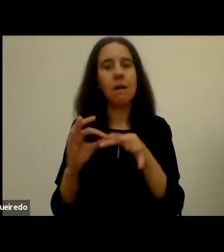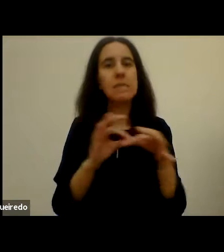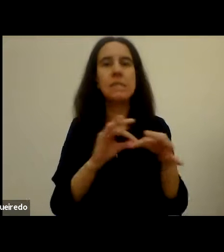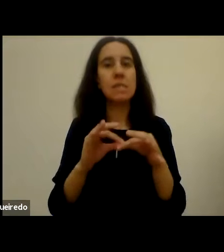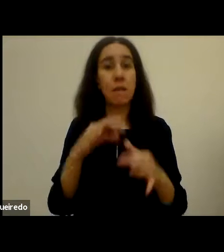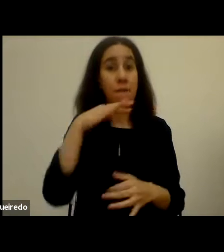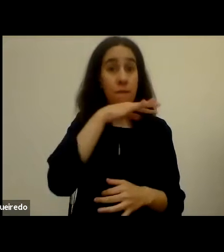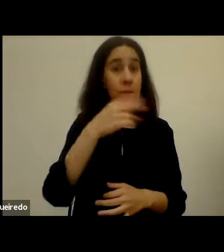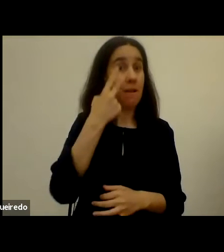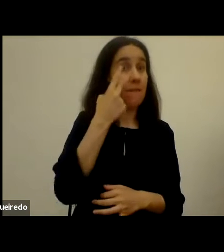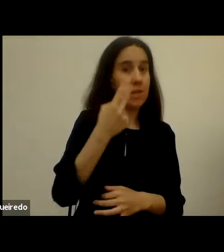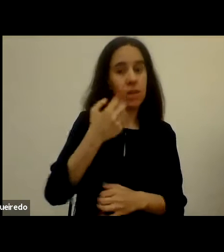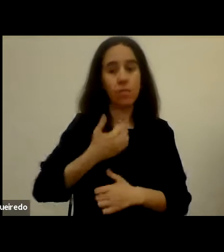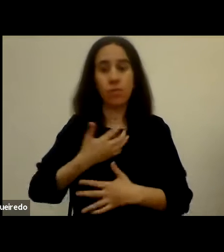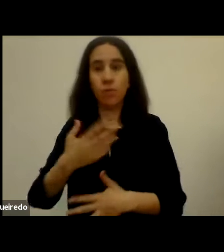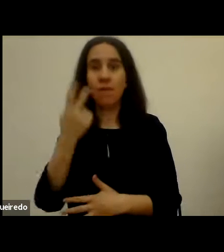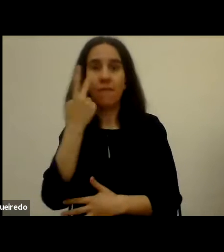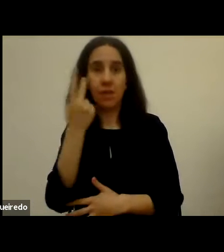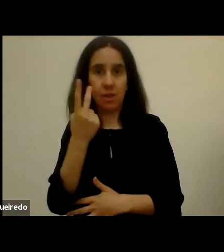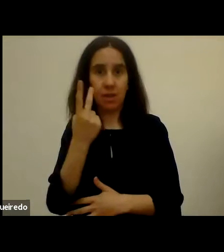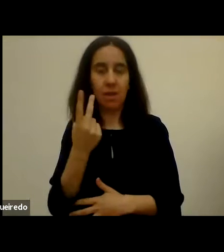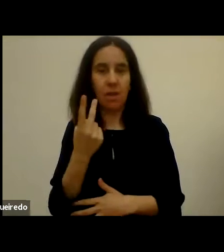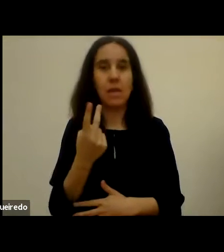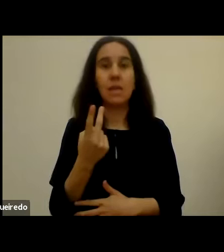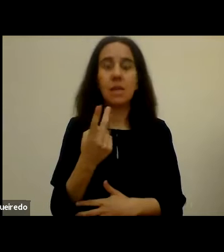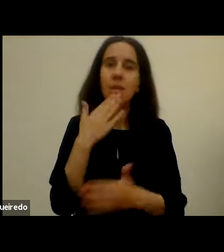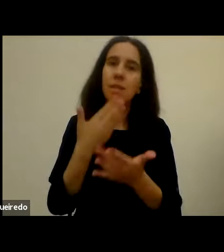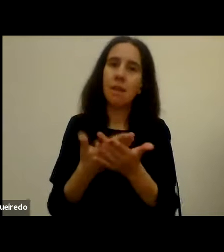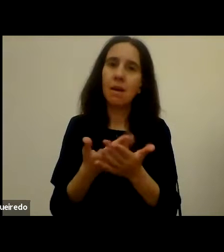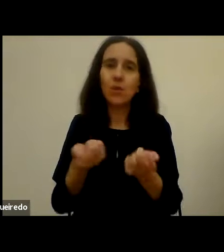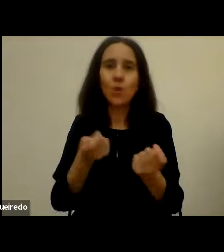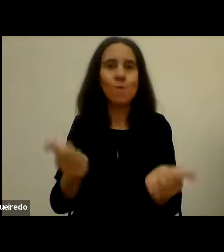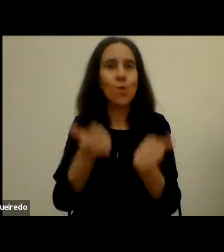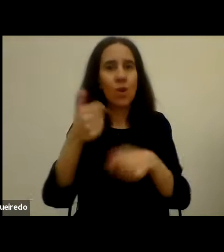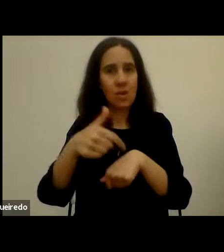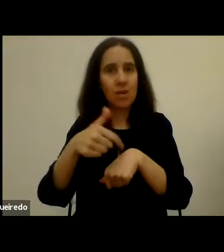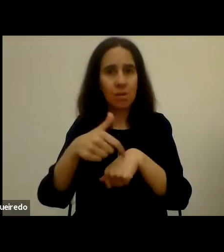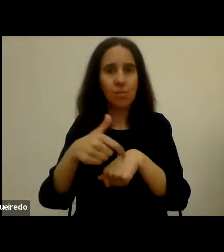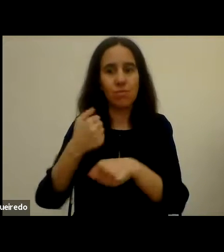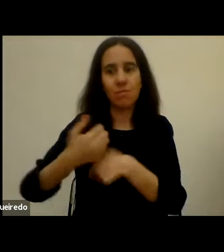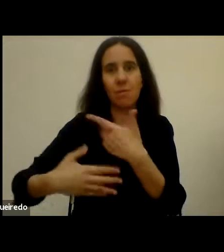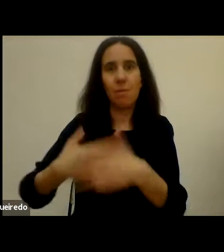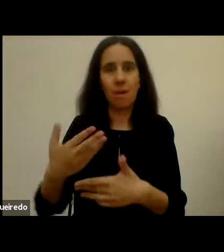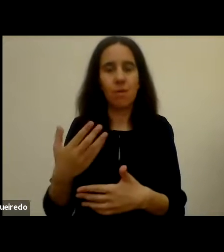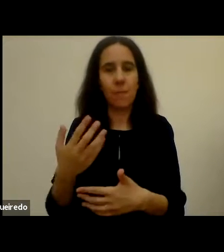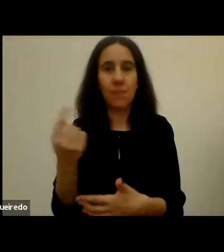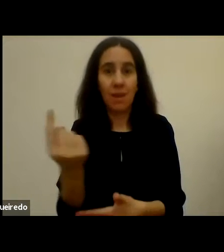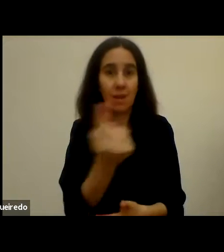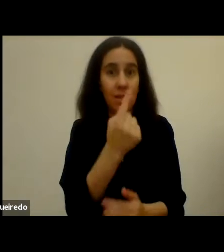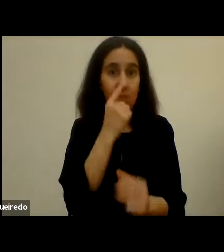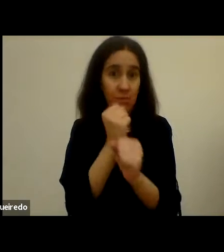vida familiar com a vida profissional e uma melhor gestão do tempo de trabalho de cada